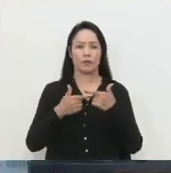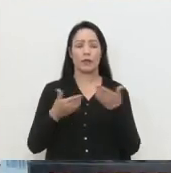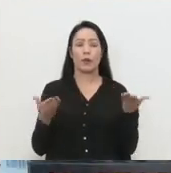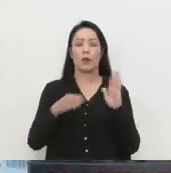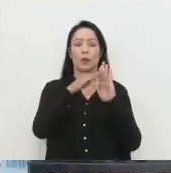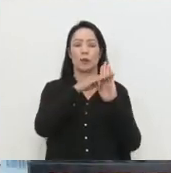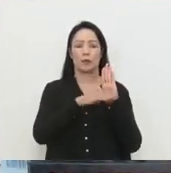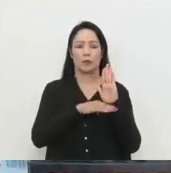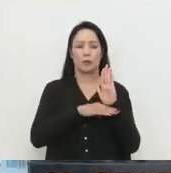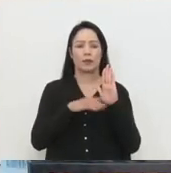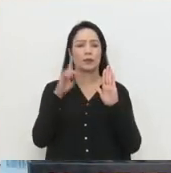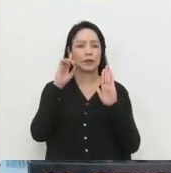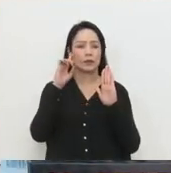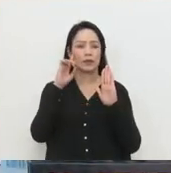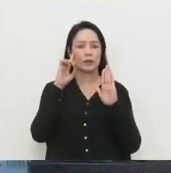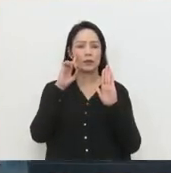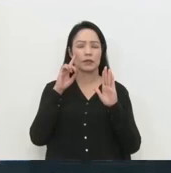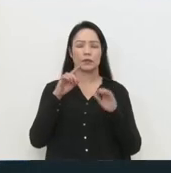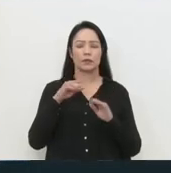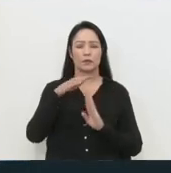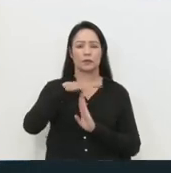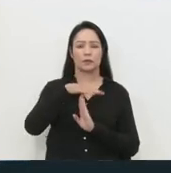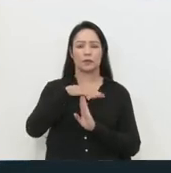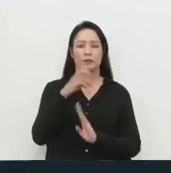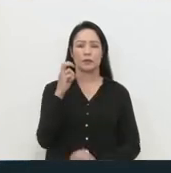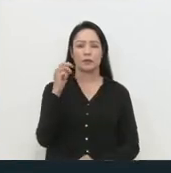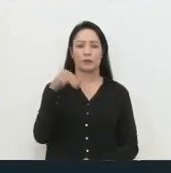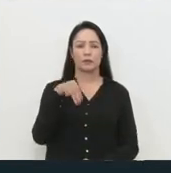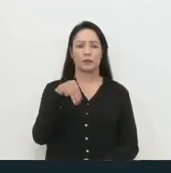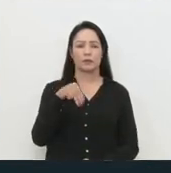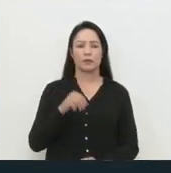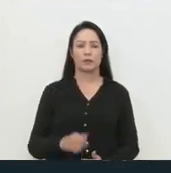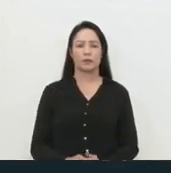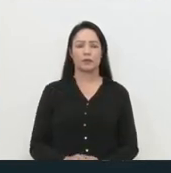dia suspende a sessão por 5 minutos